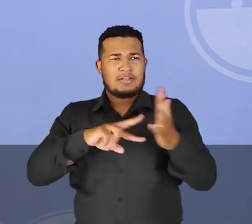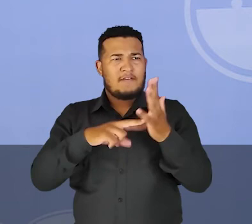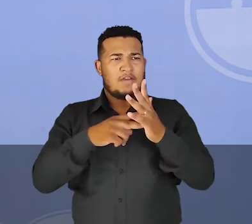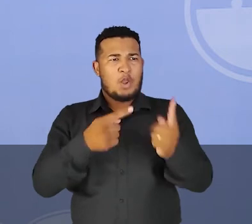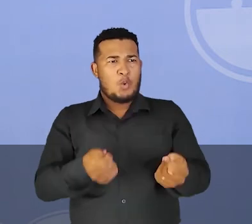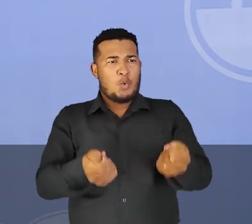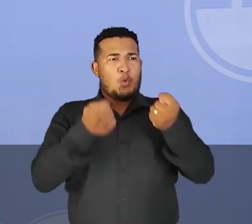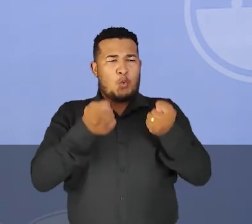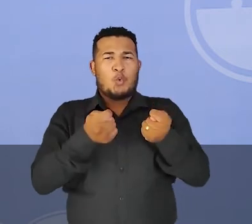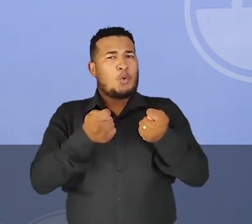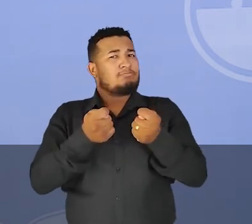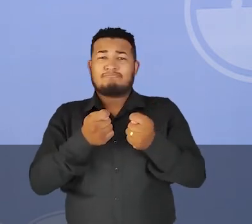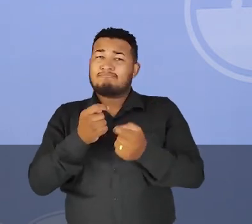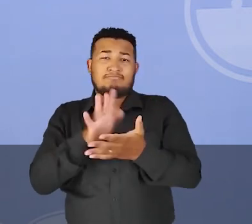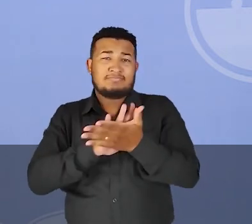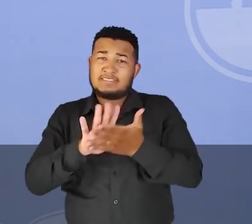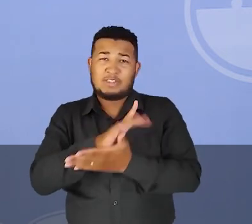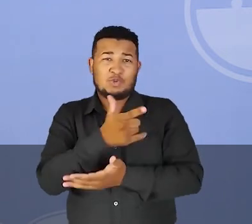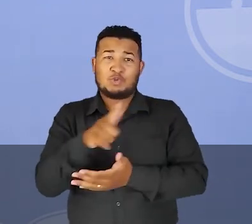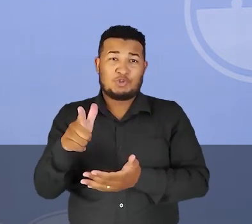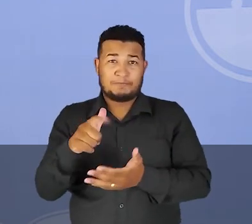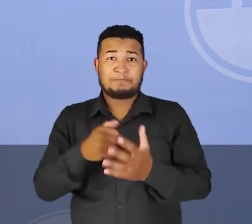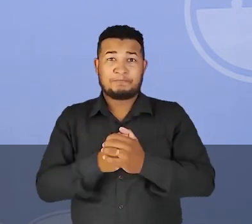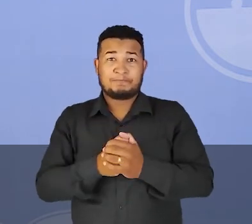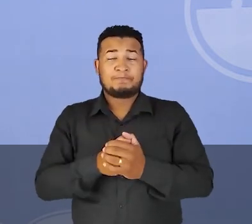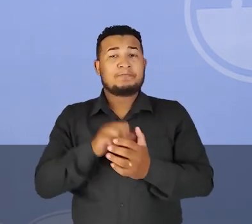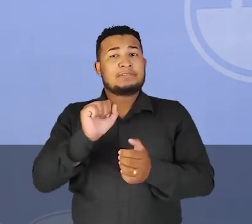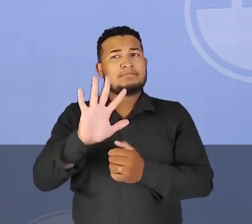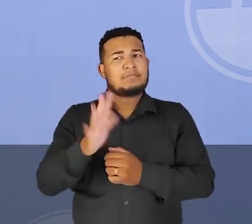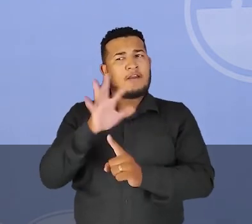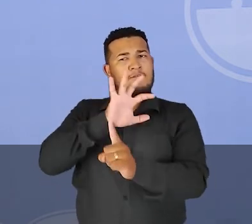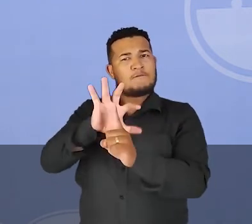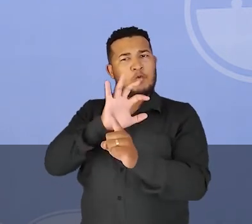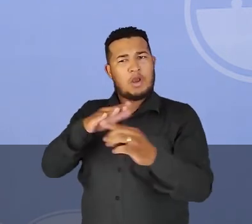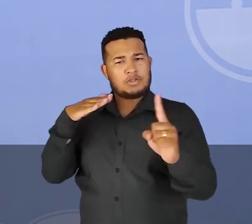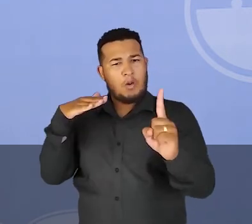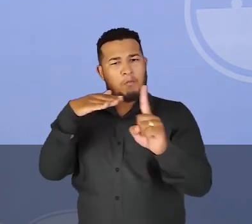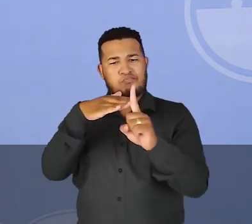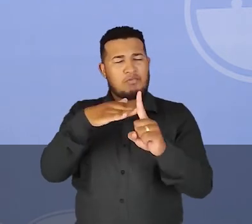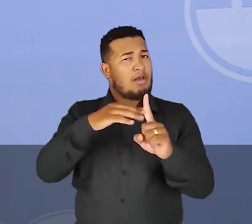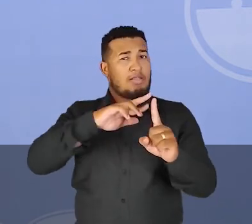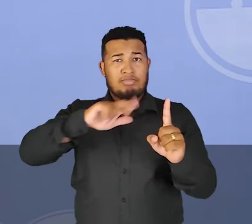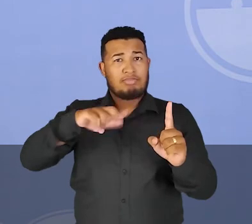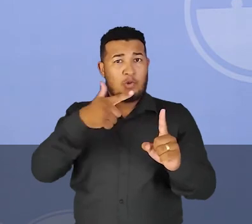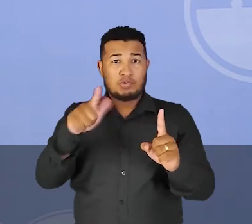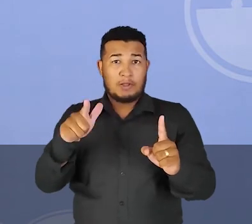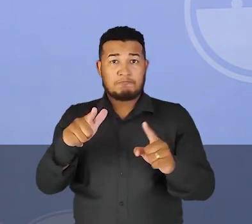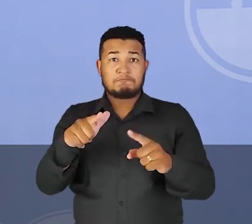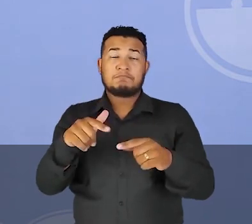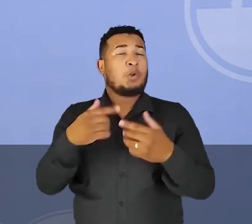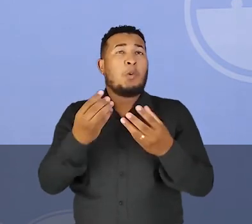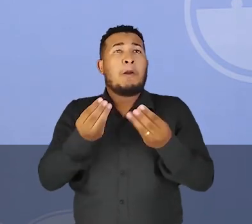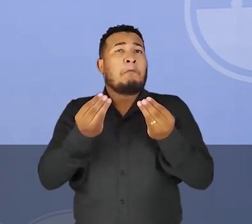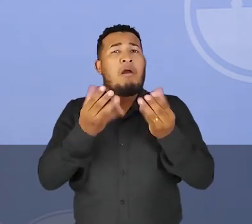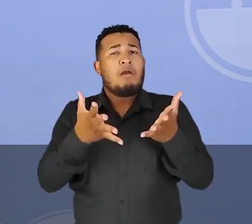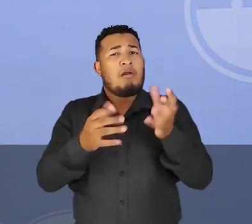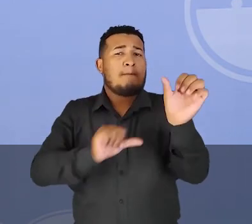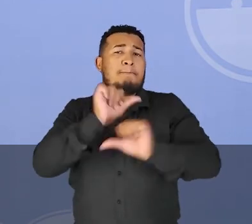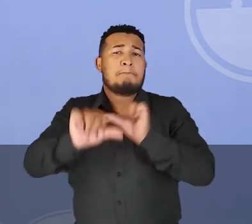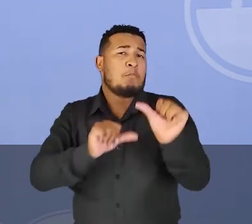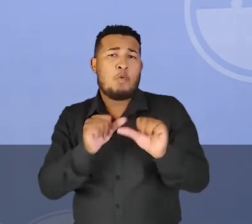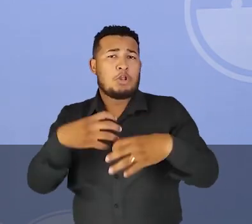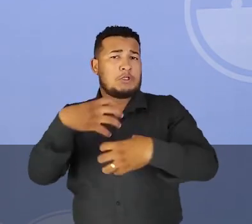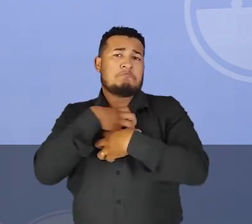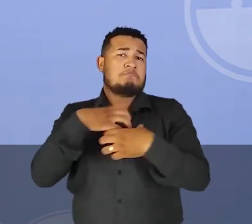sofre efeito desta interação. Se ele não sofre efeito dessa interação, ele não tem motivos para mudar a